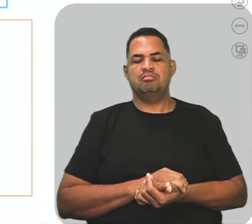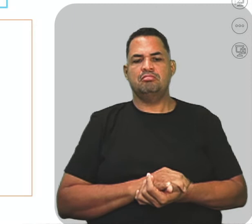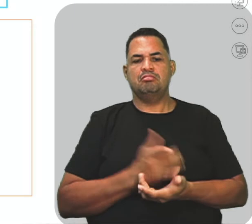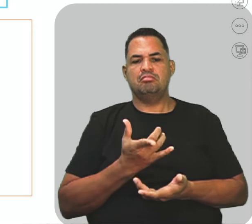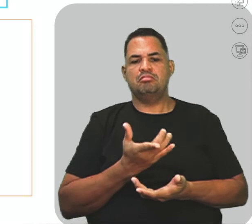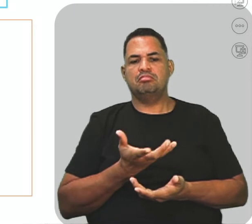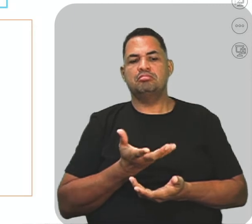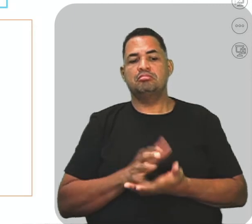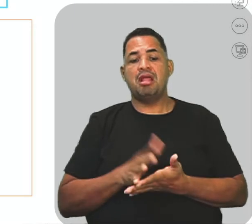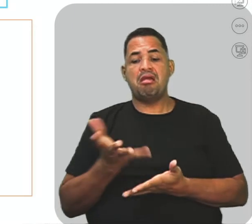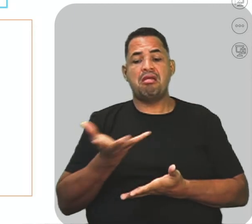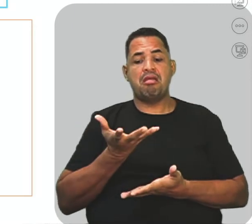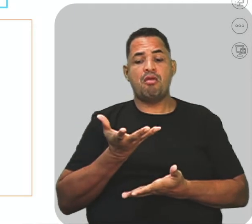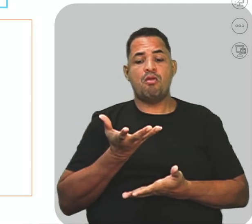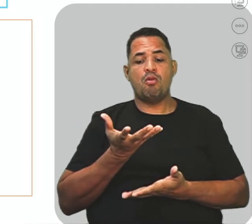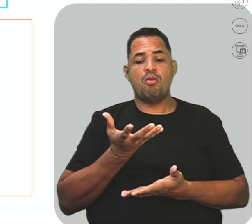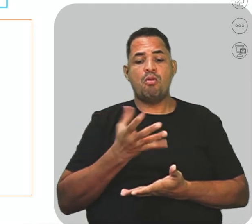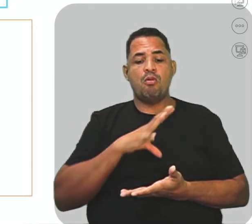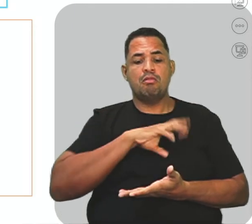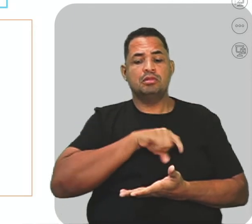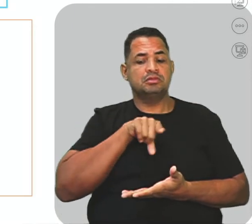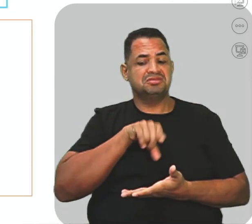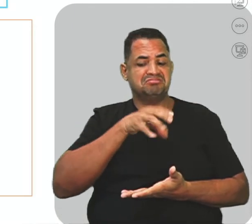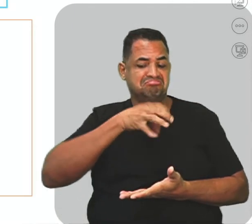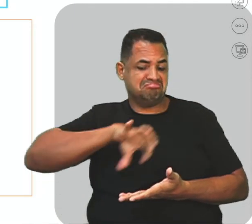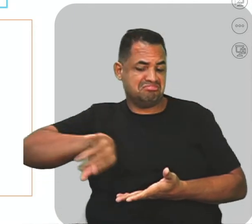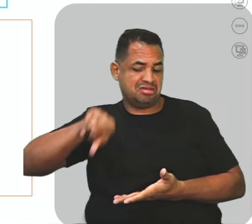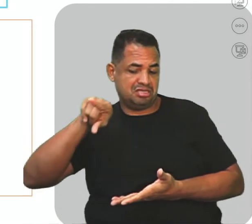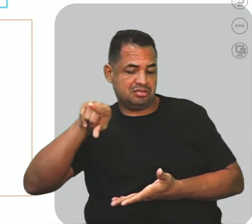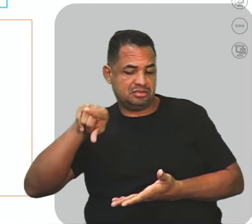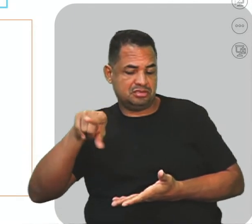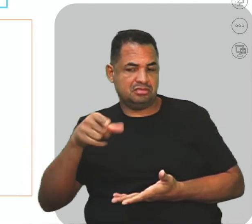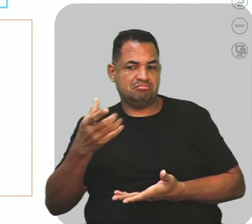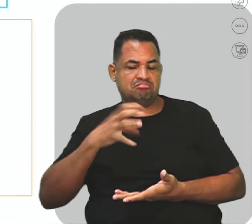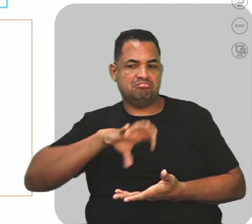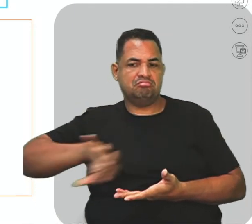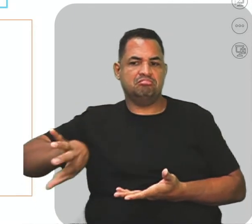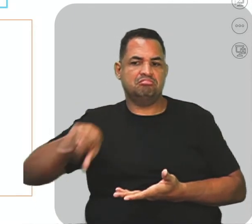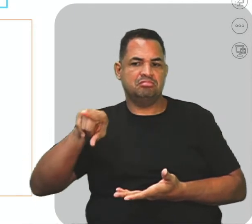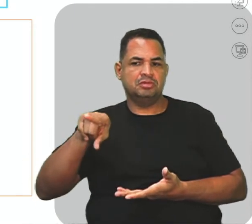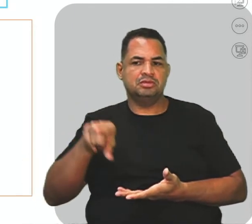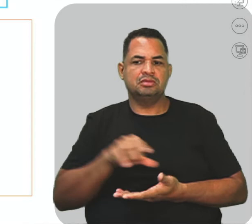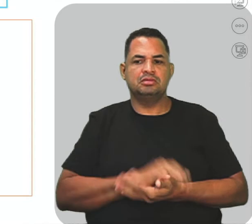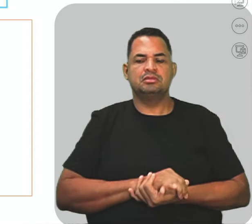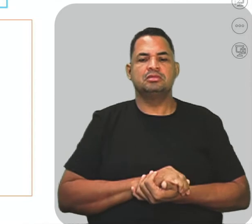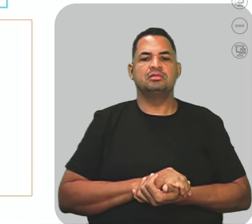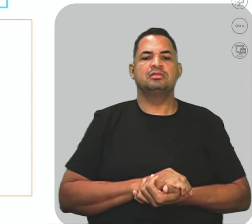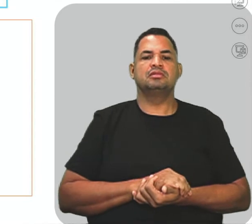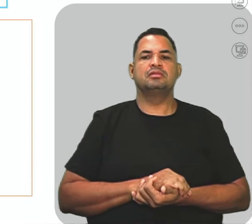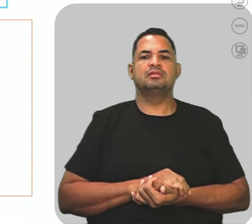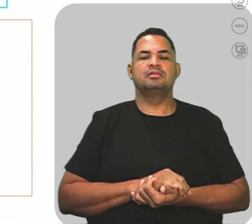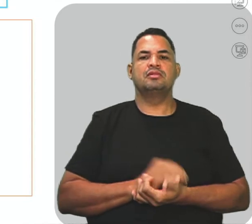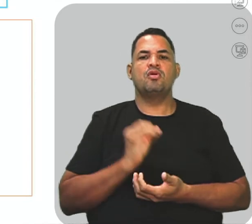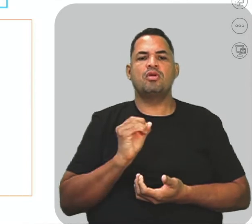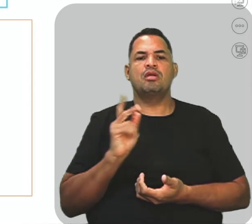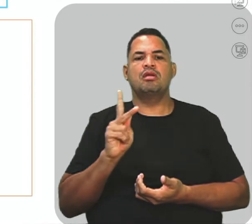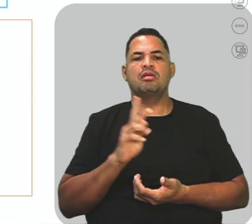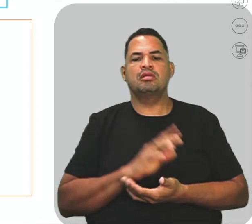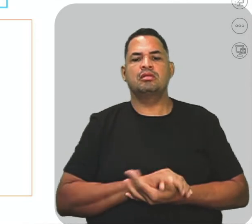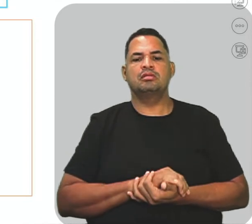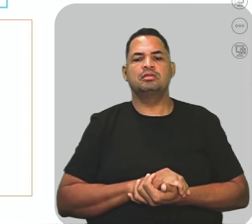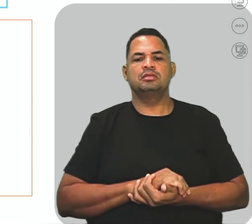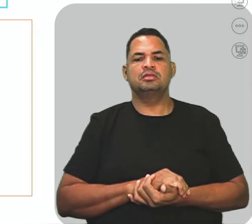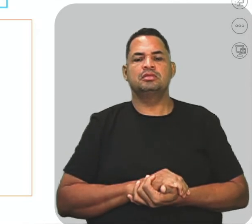Né? Ela quis um amor que um dia você jogou fora. Jogou fora, então, tem alguém que quer, né? Ok? Então, nós